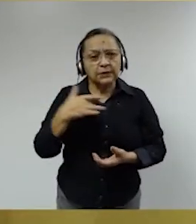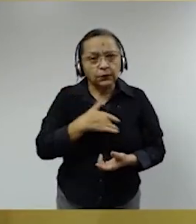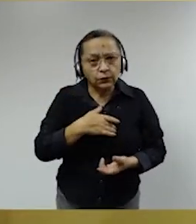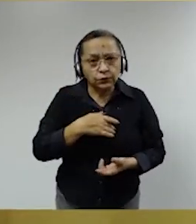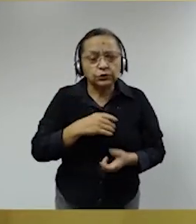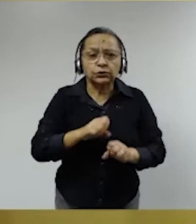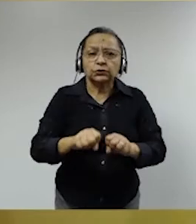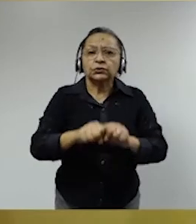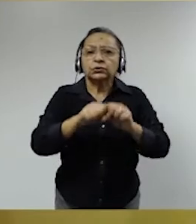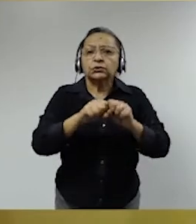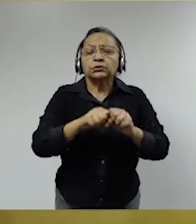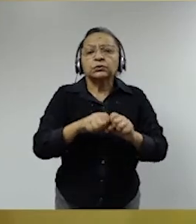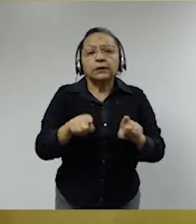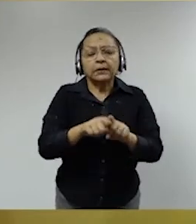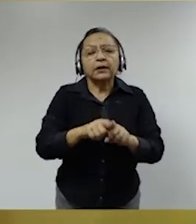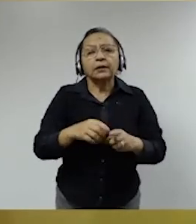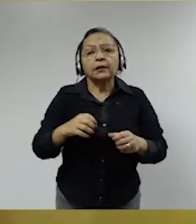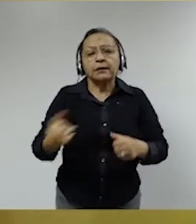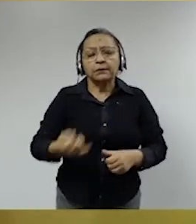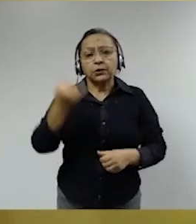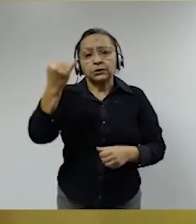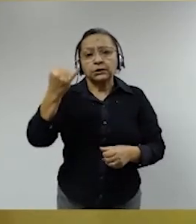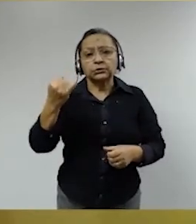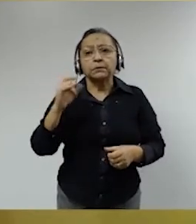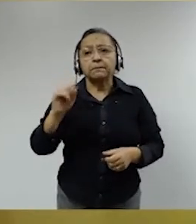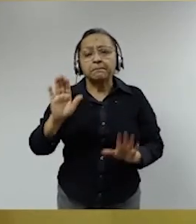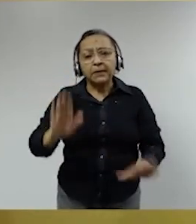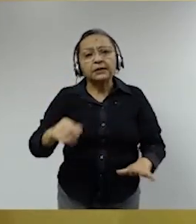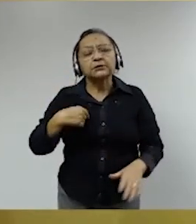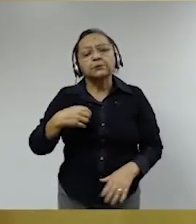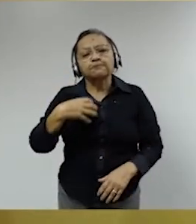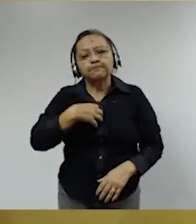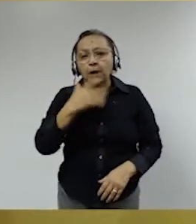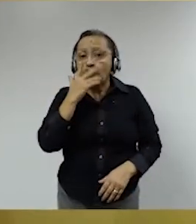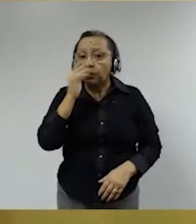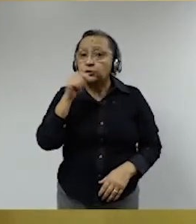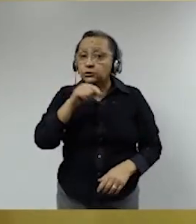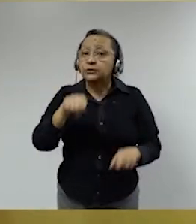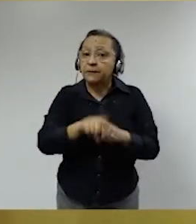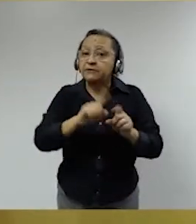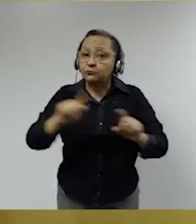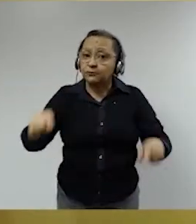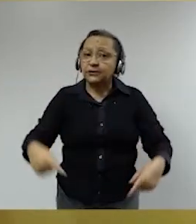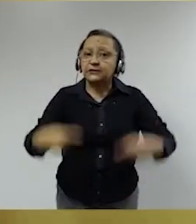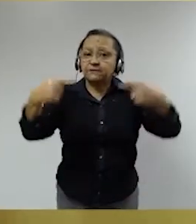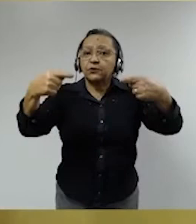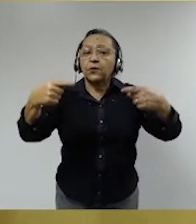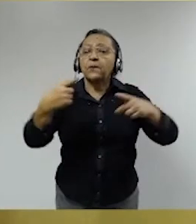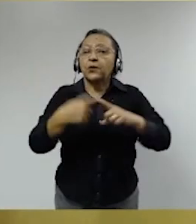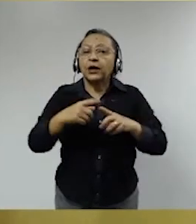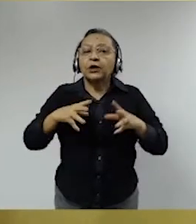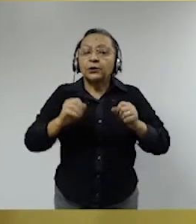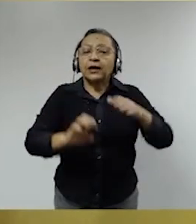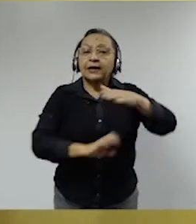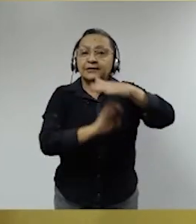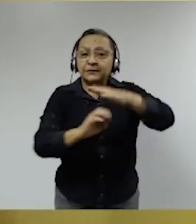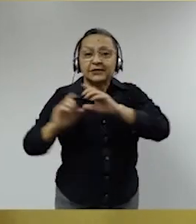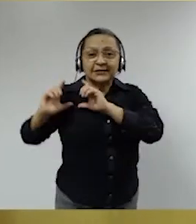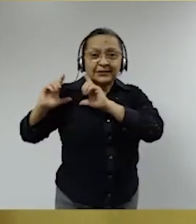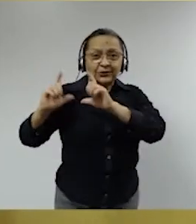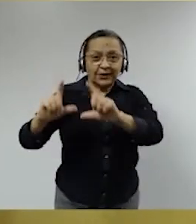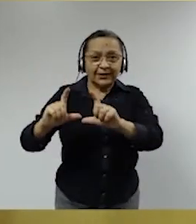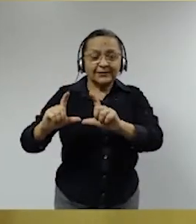do sistema para o médio e longo prazo é o mais importante. Mas eu acho que esse vai ser um desafio também, porque as empresas, de alguma